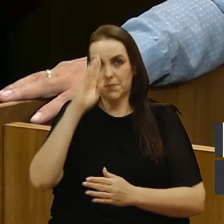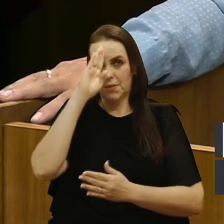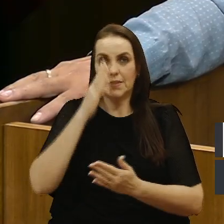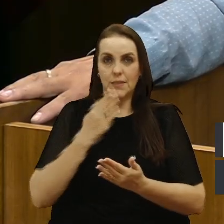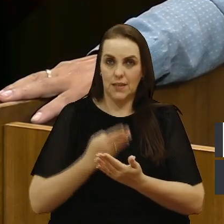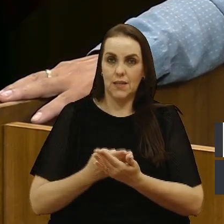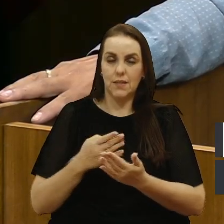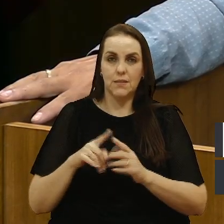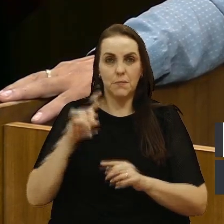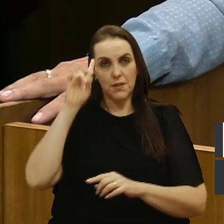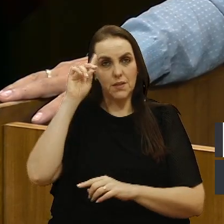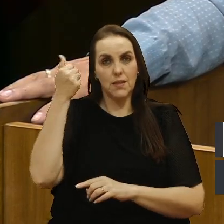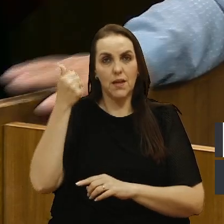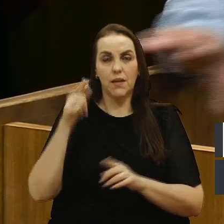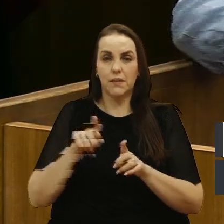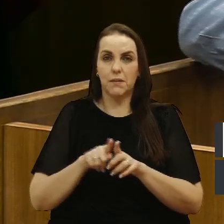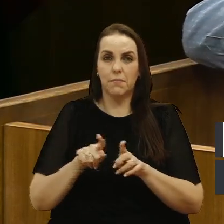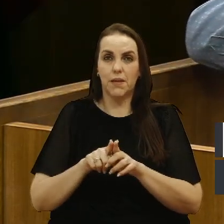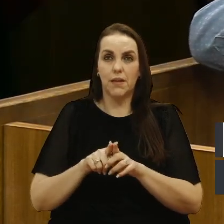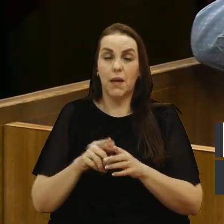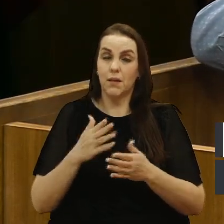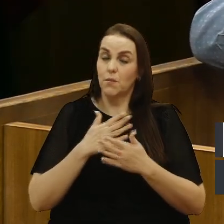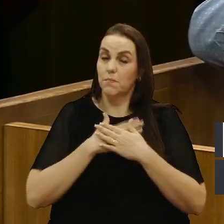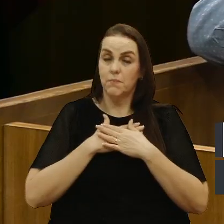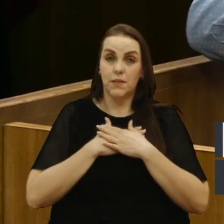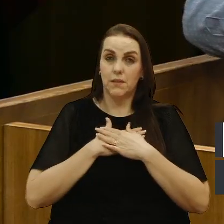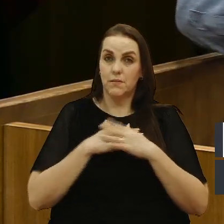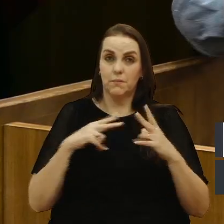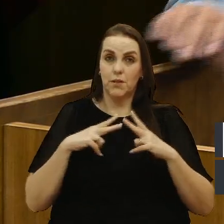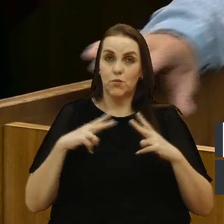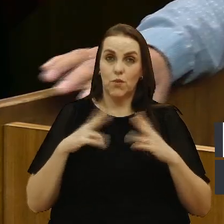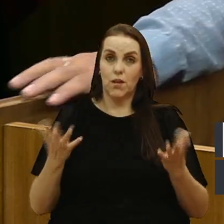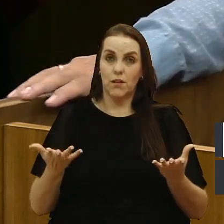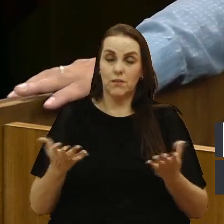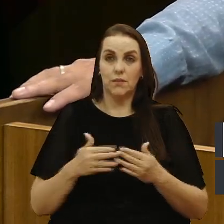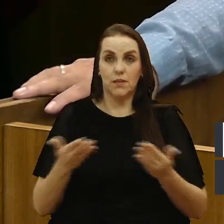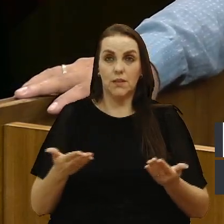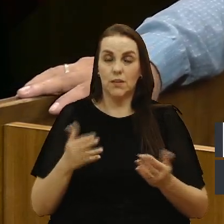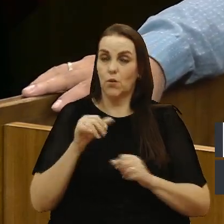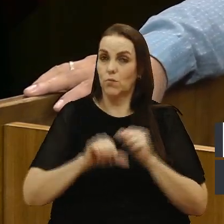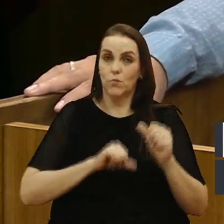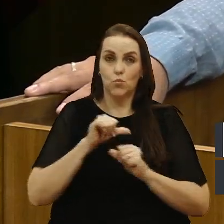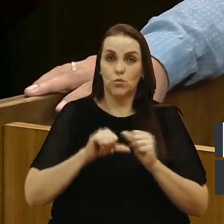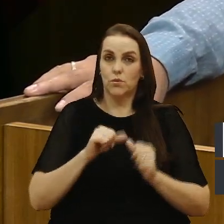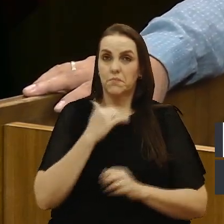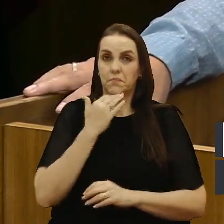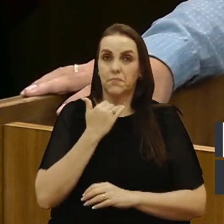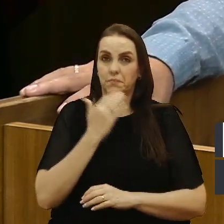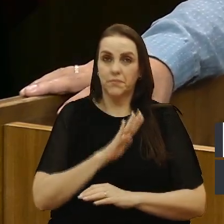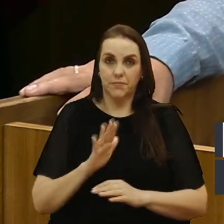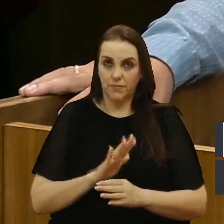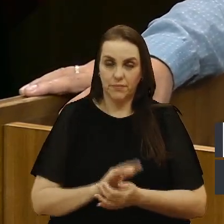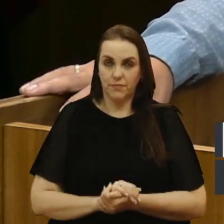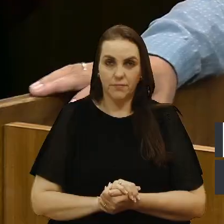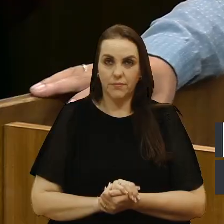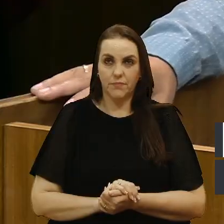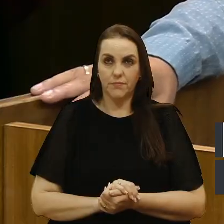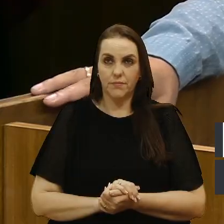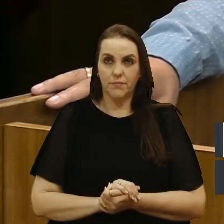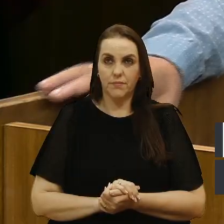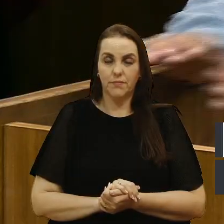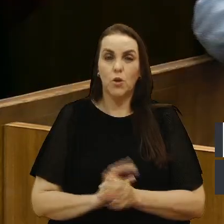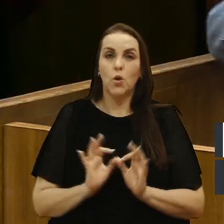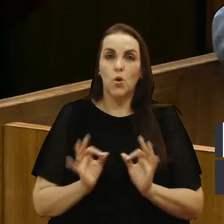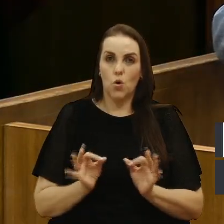minhas ideias, elas são minhas, então ninguém muda. E dizer que com certeza